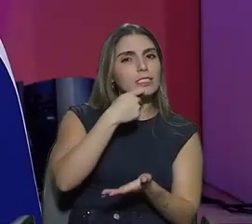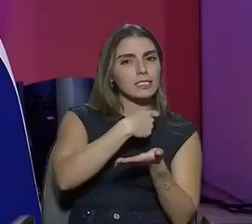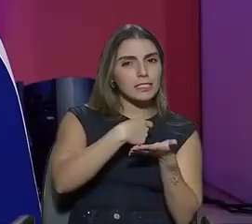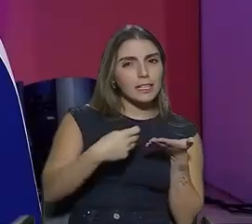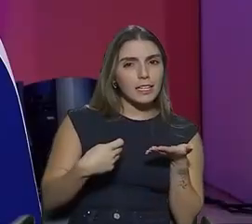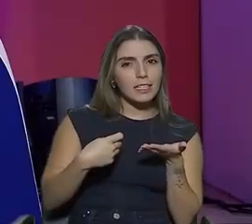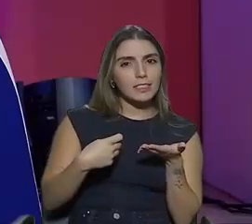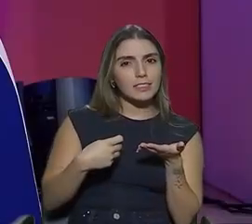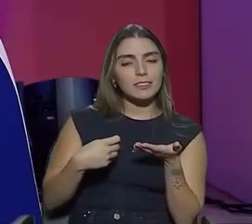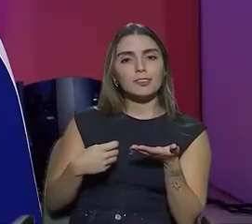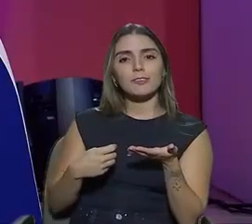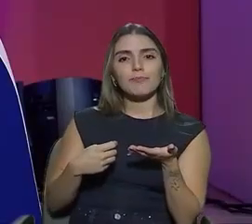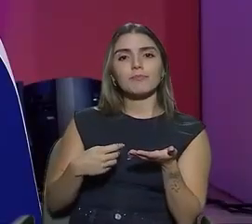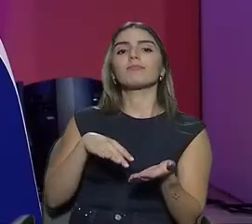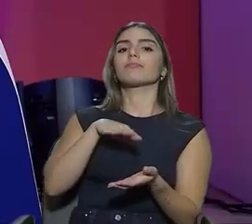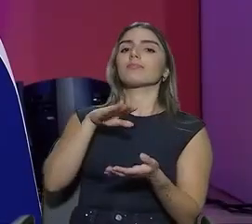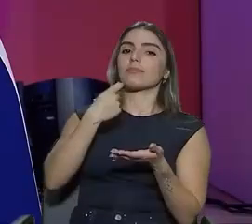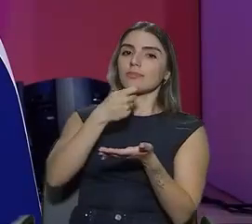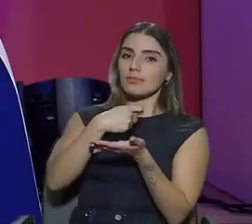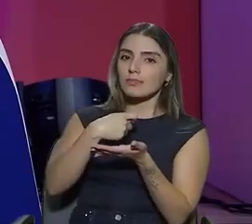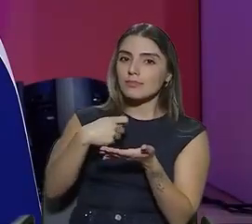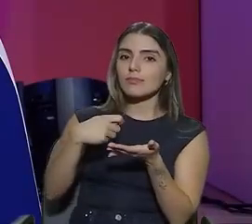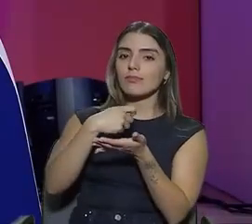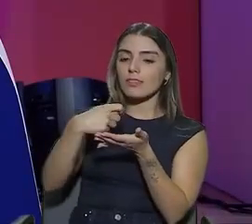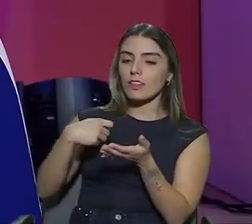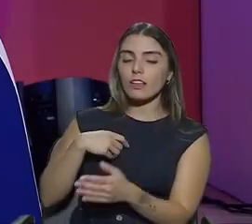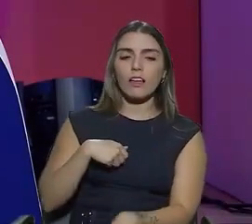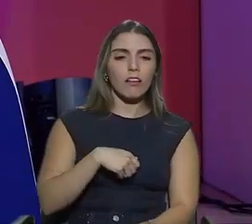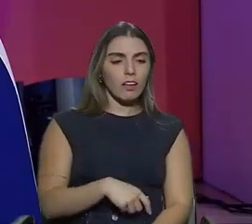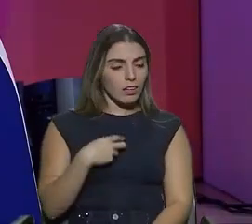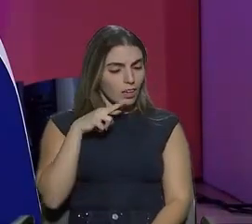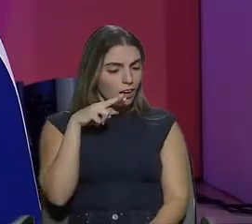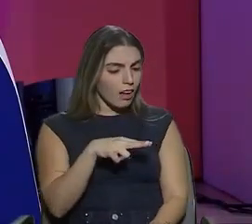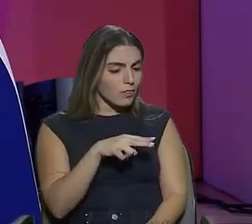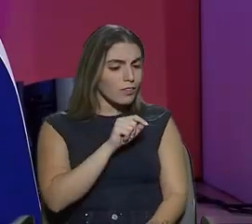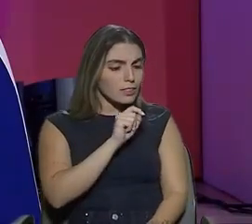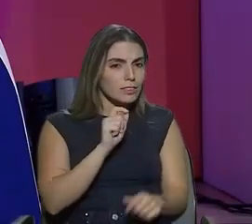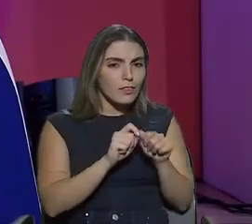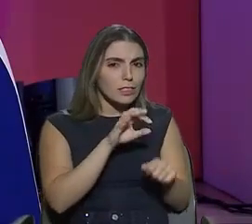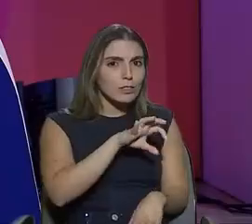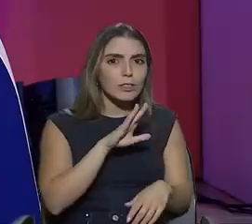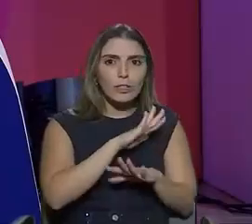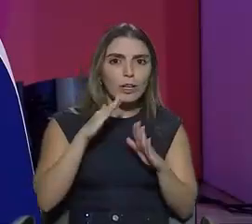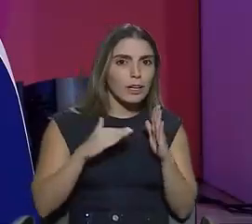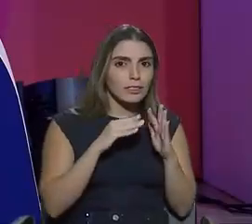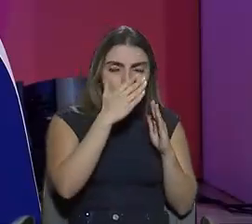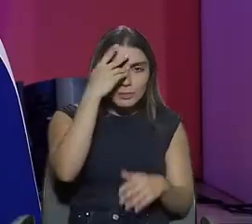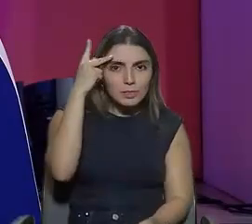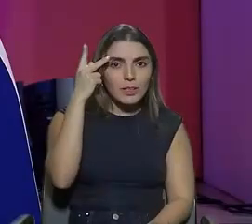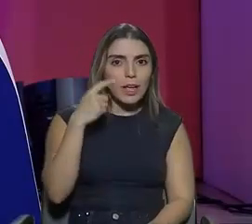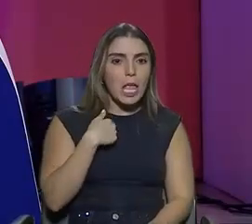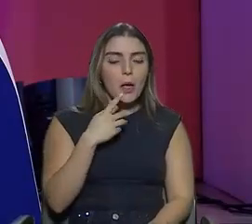escrevo. Ah, escreva, meu filho, escreva. Eu olhei assim para ela, mas, rapaz, você faz isso com todo mundo. Eu achando que eu estava